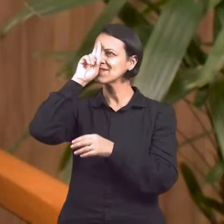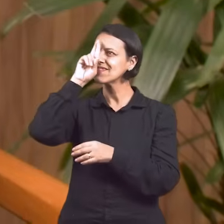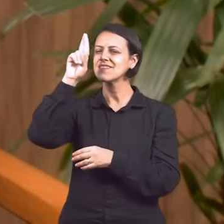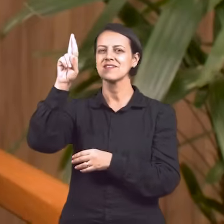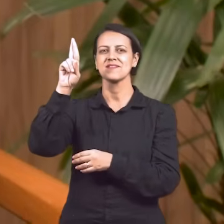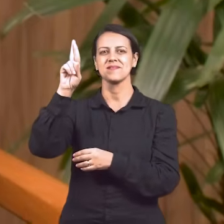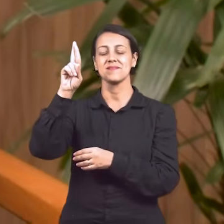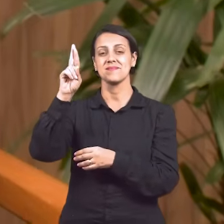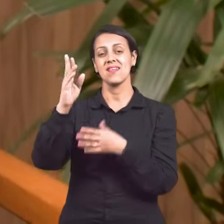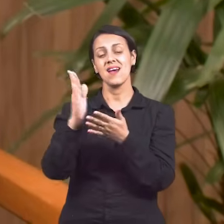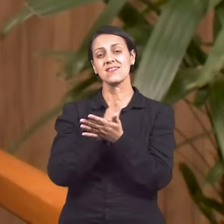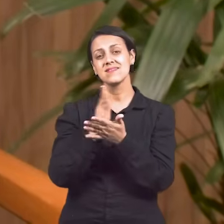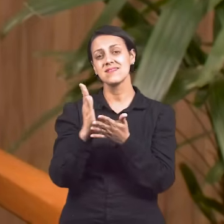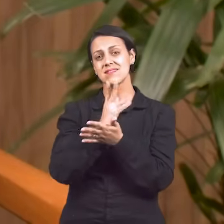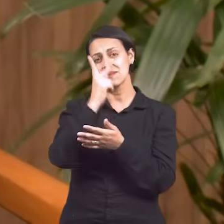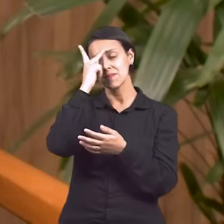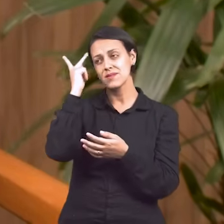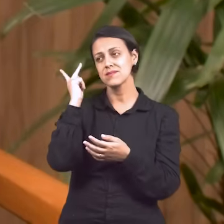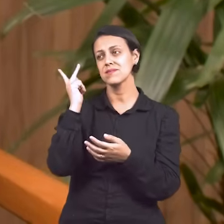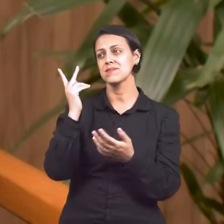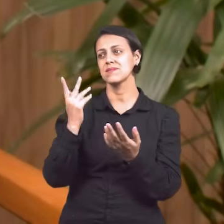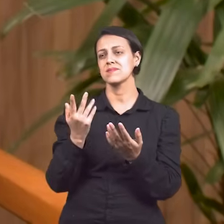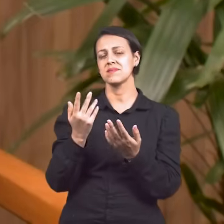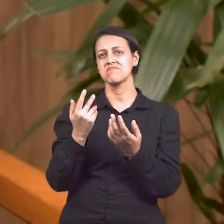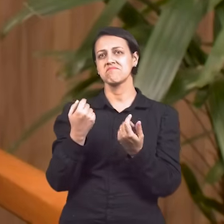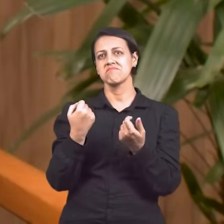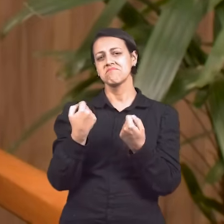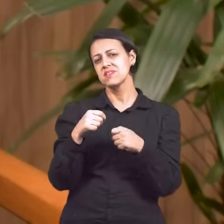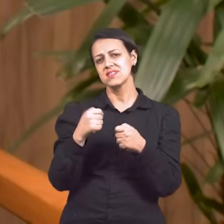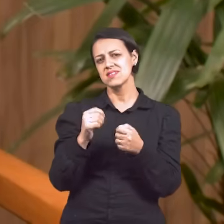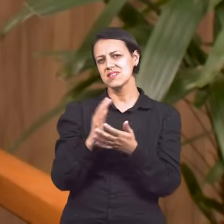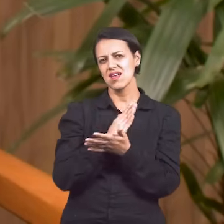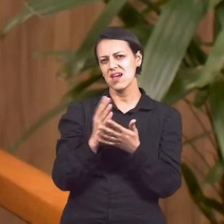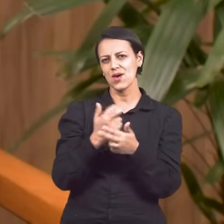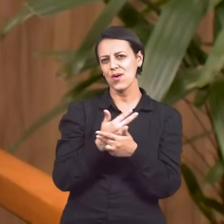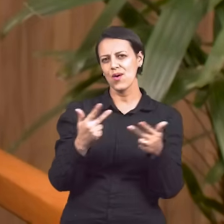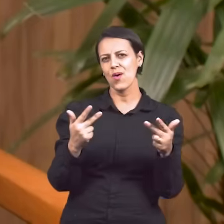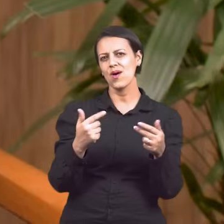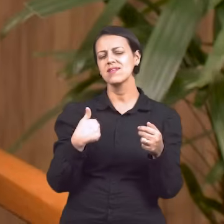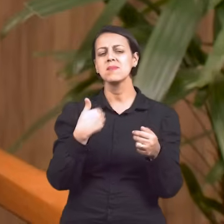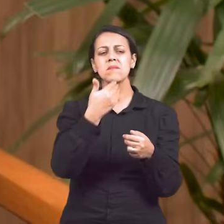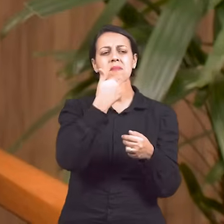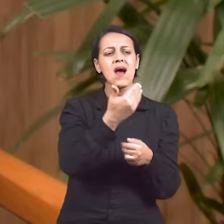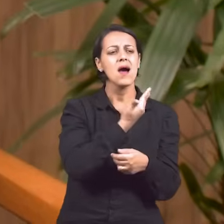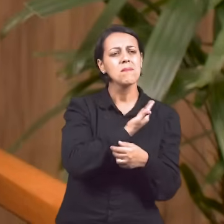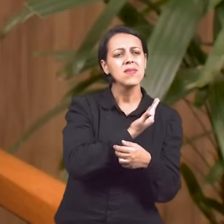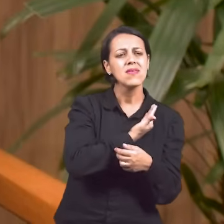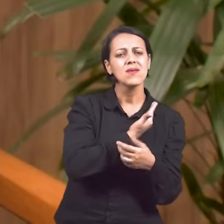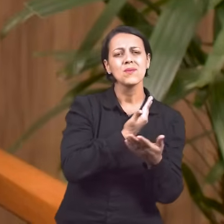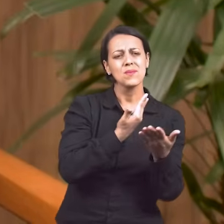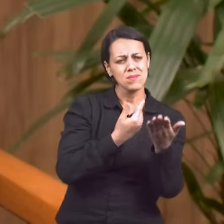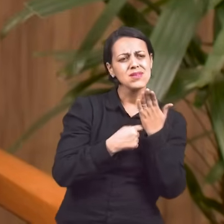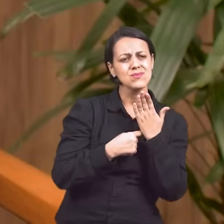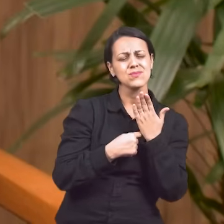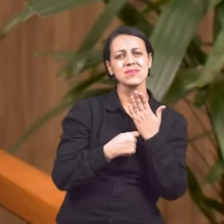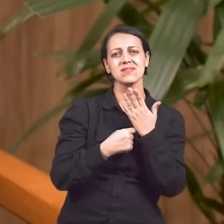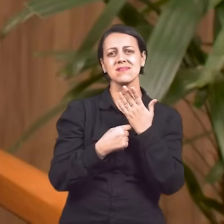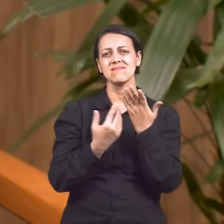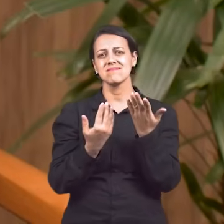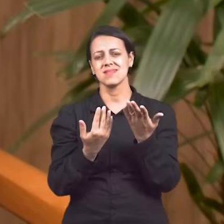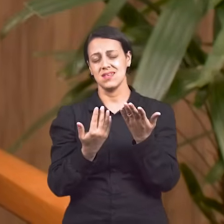oração, porque você foi aos pés daquele que tem para dar. Às vezes a